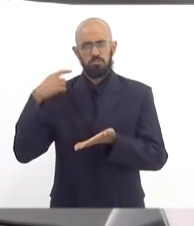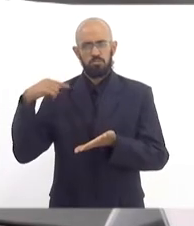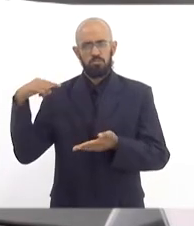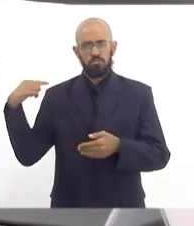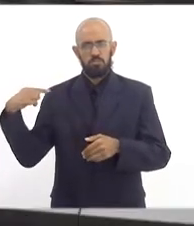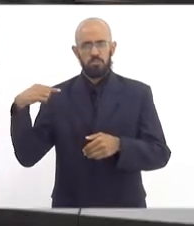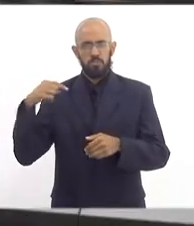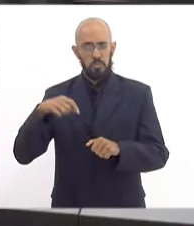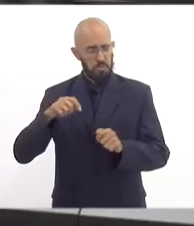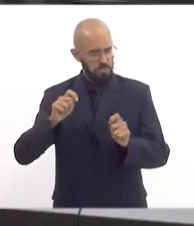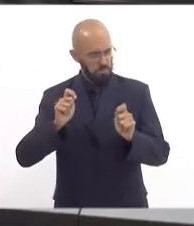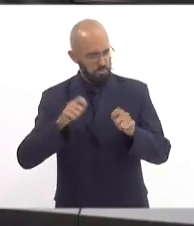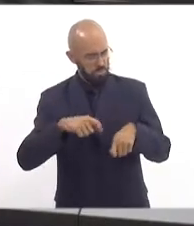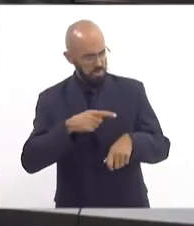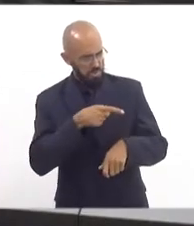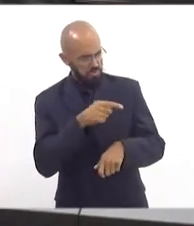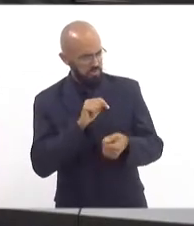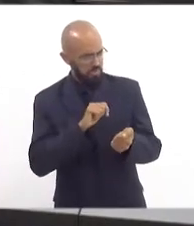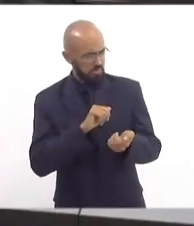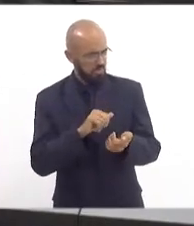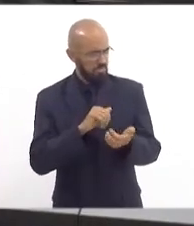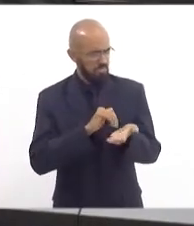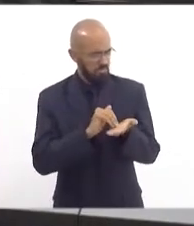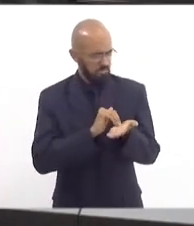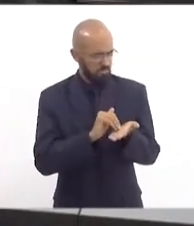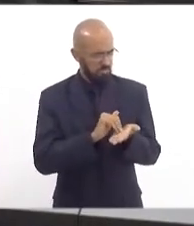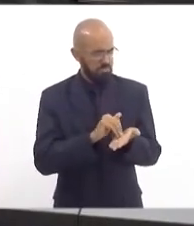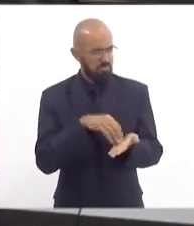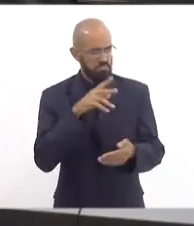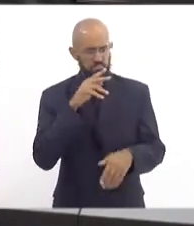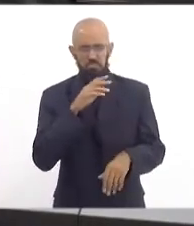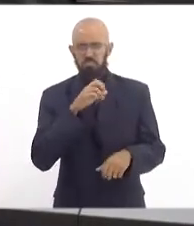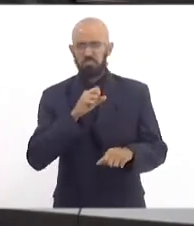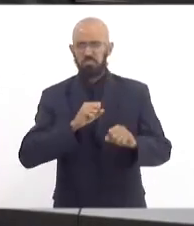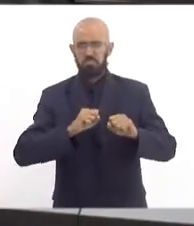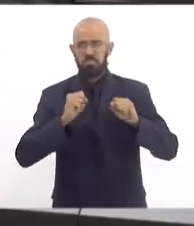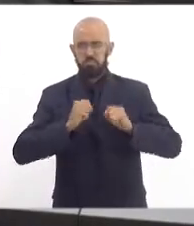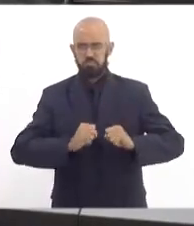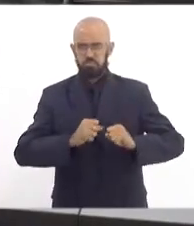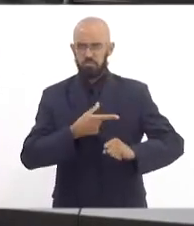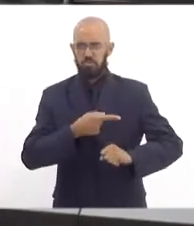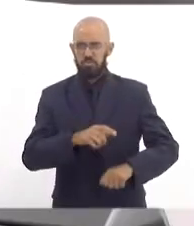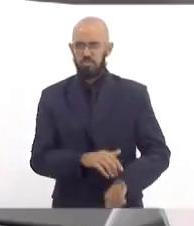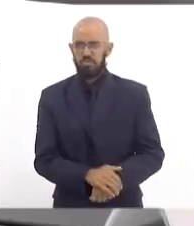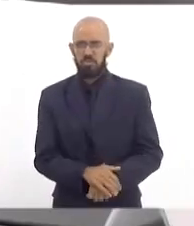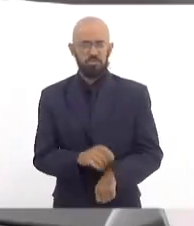escritório ainda tem dois Advogados e nos tempos atuais